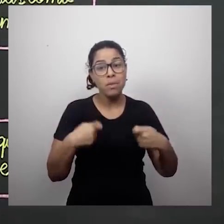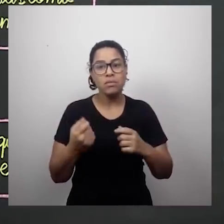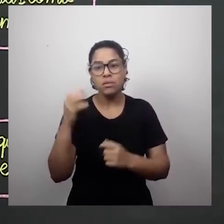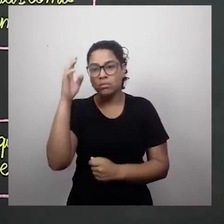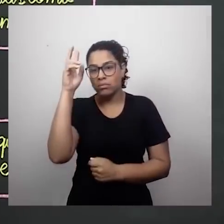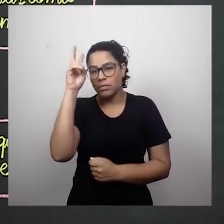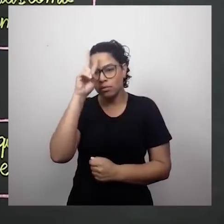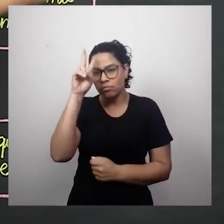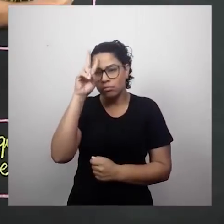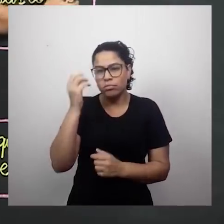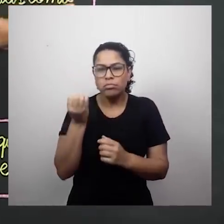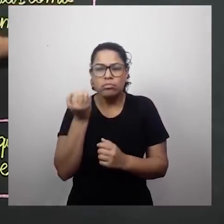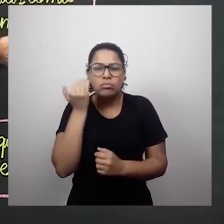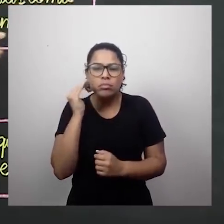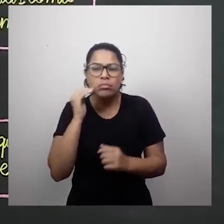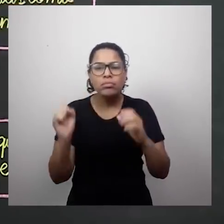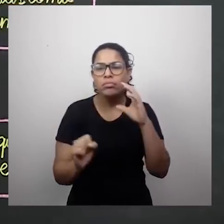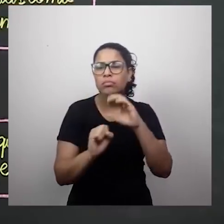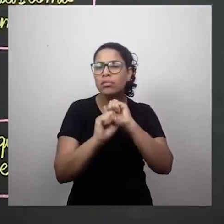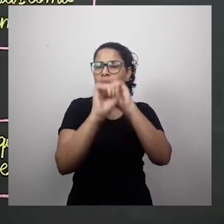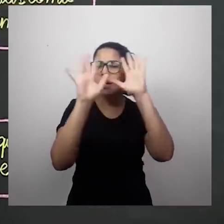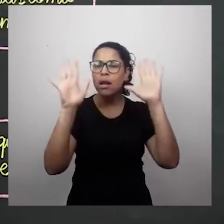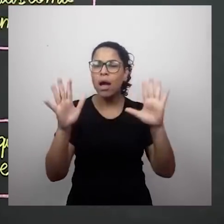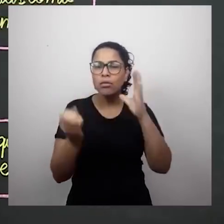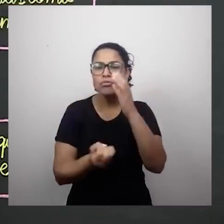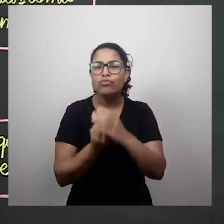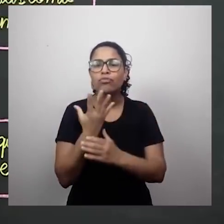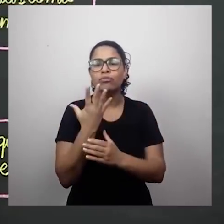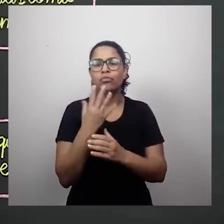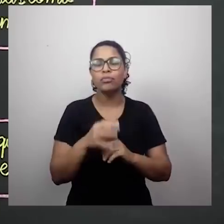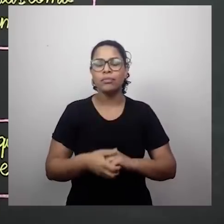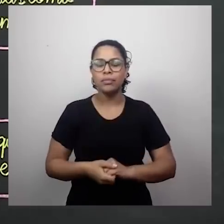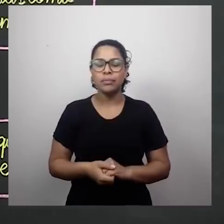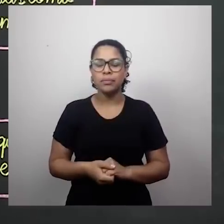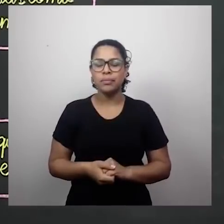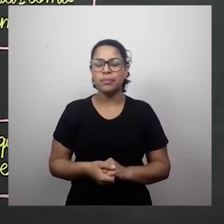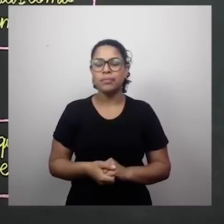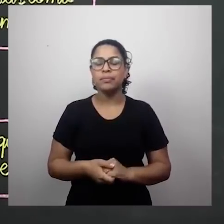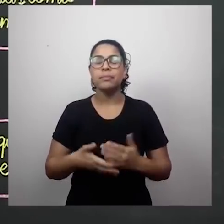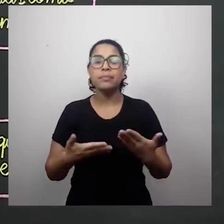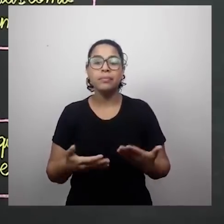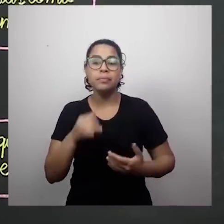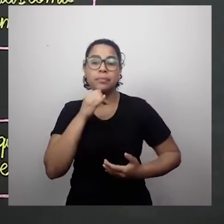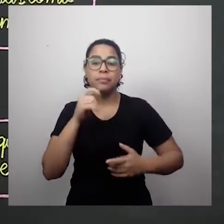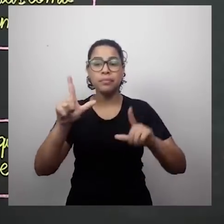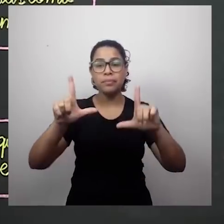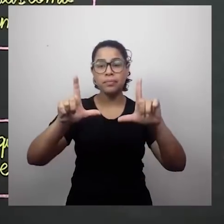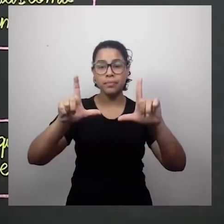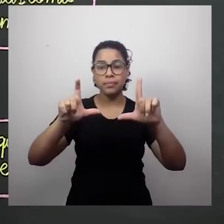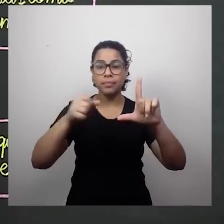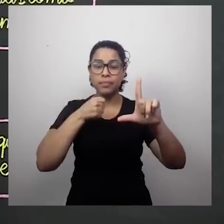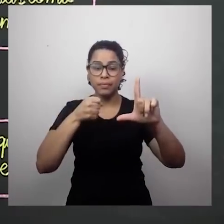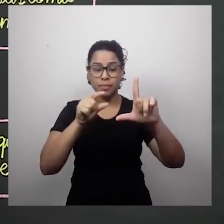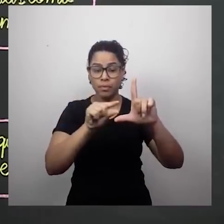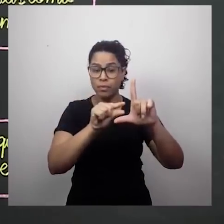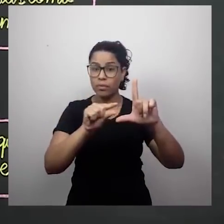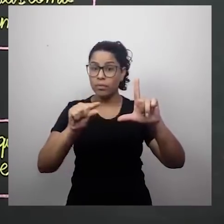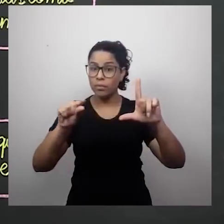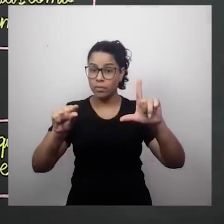Então, imagens, títulos, legendas e complementos. Um dado, por exemplo, pode ser que não esteja tão claro naquela foto, então a legenda tem uma